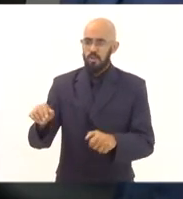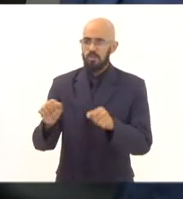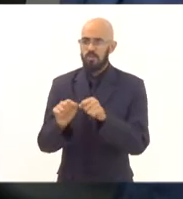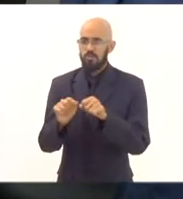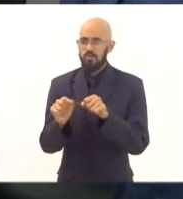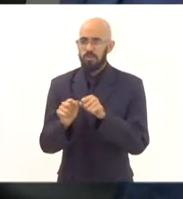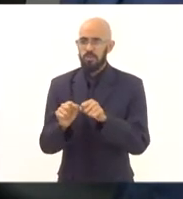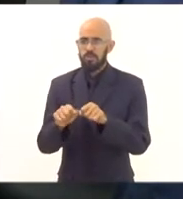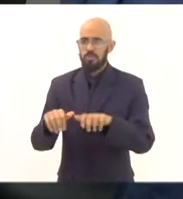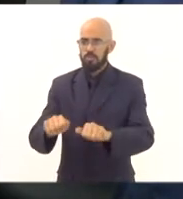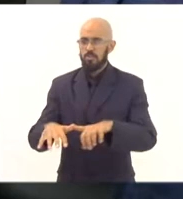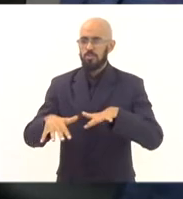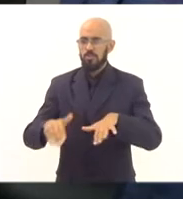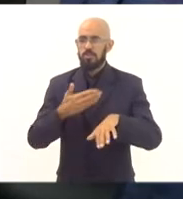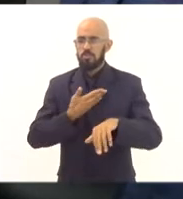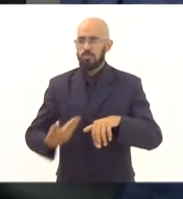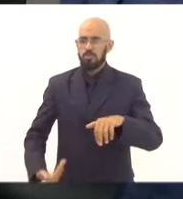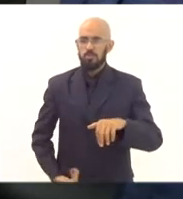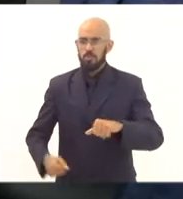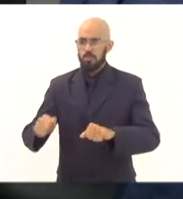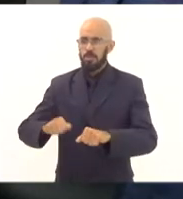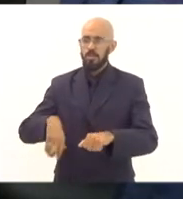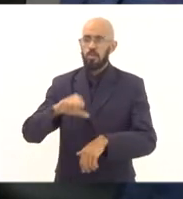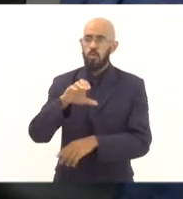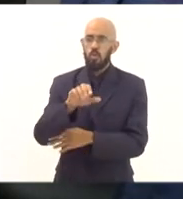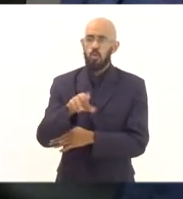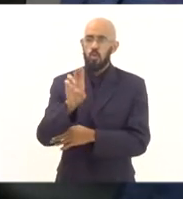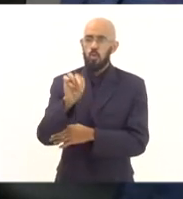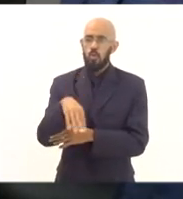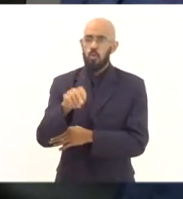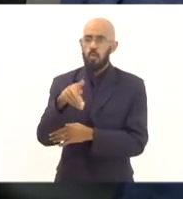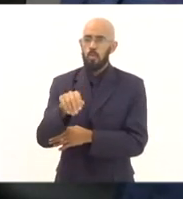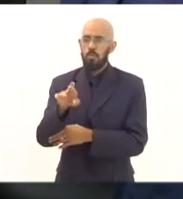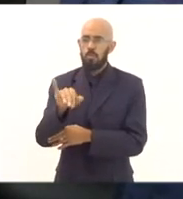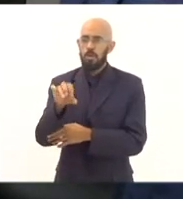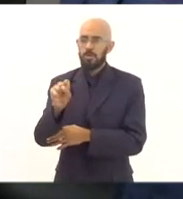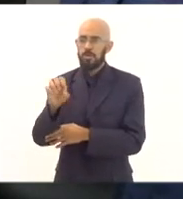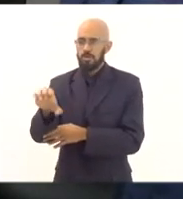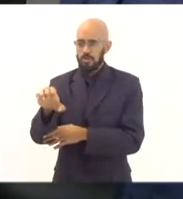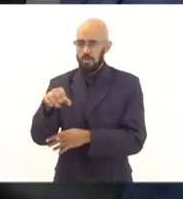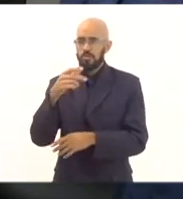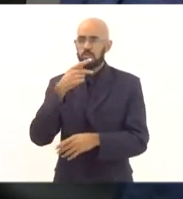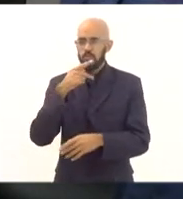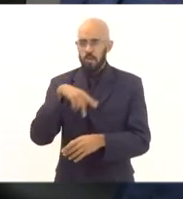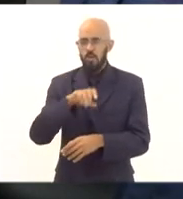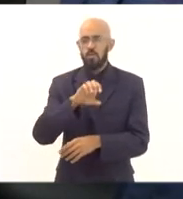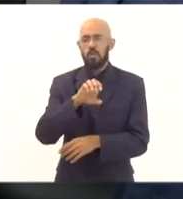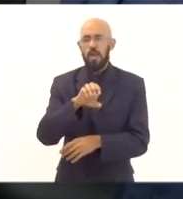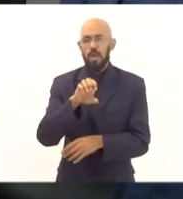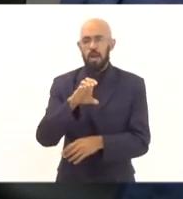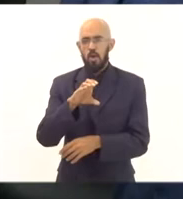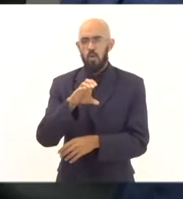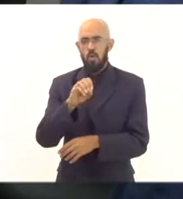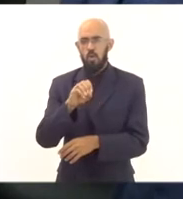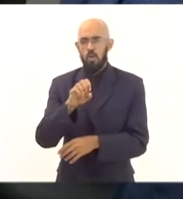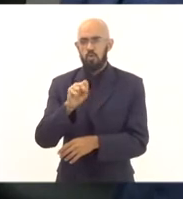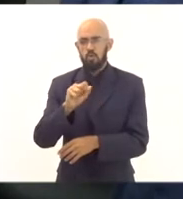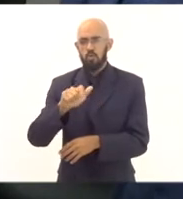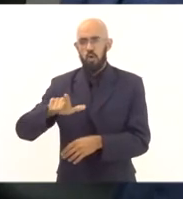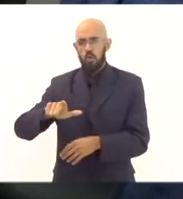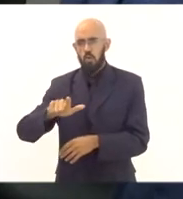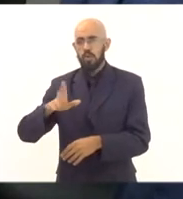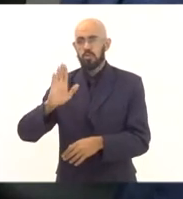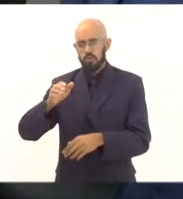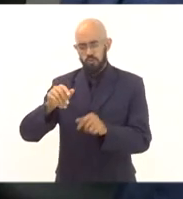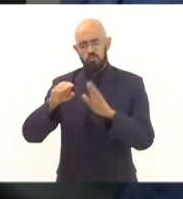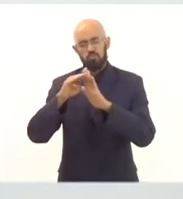na comissão do cumpra-se' que a gente falou muito de a cor sol então prestamos contas também